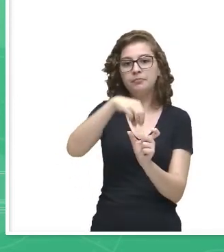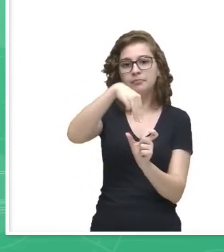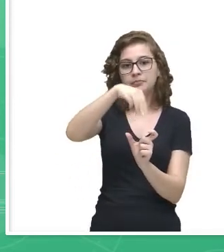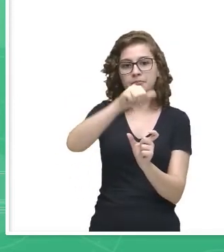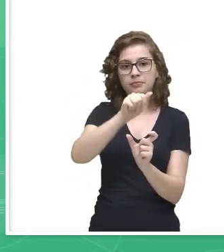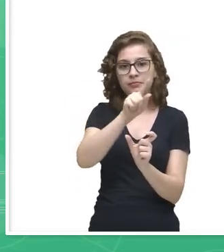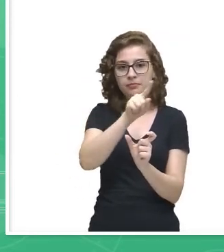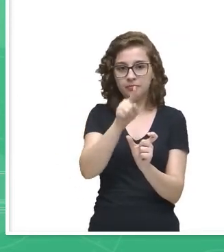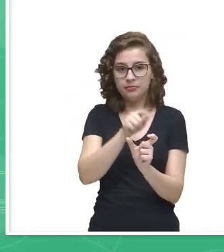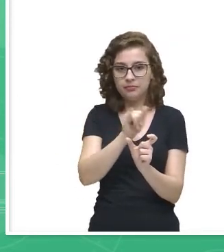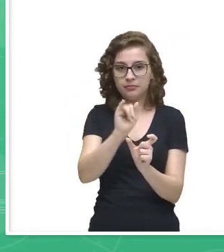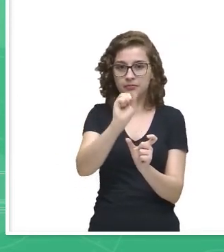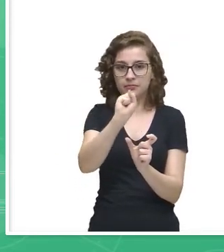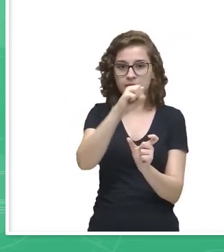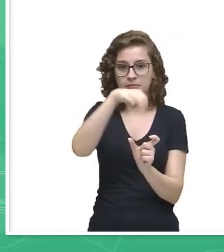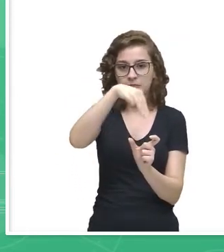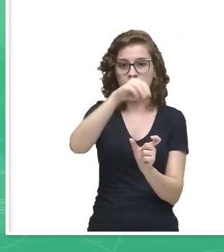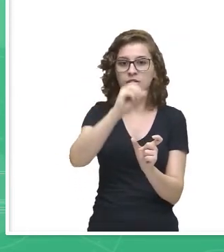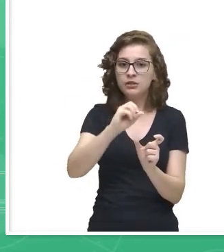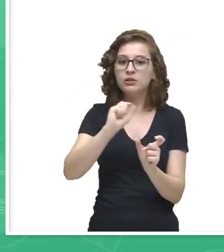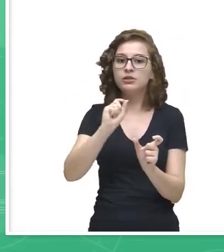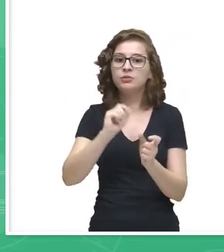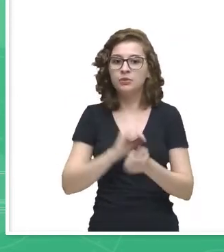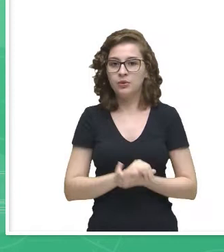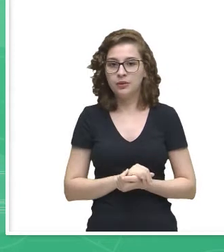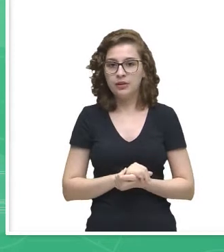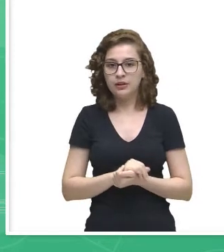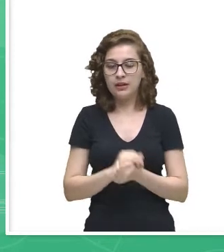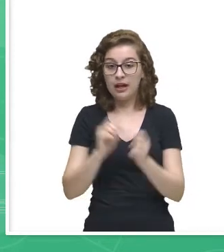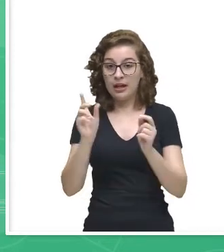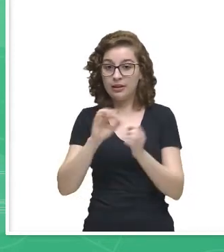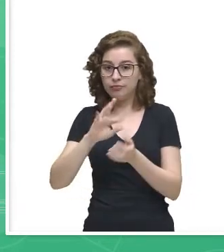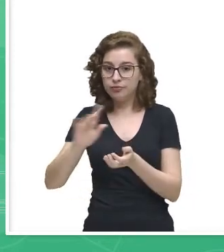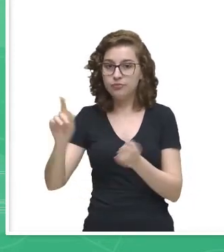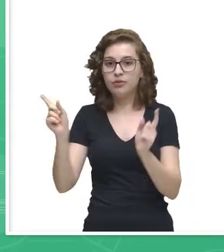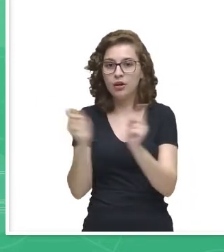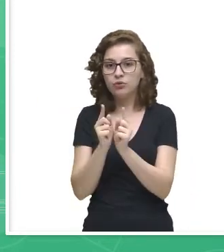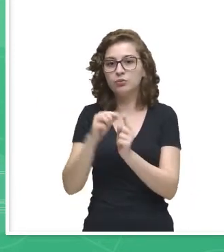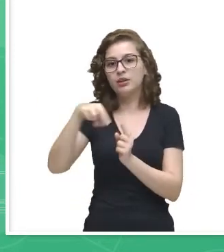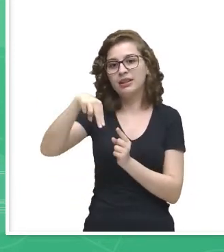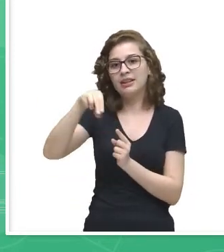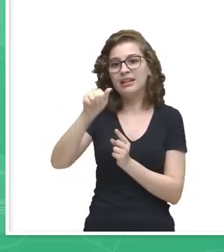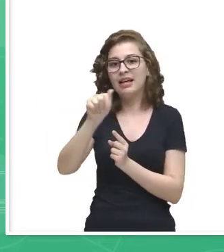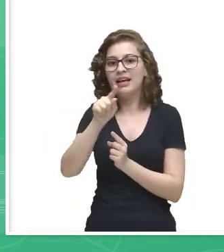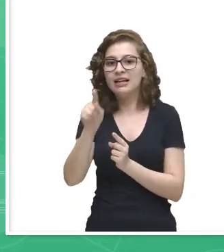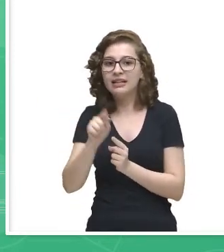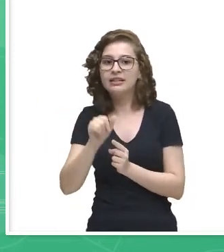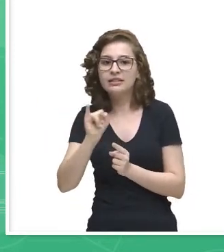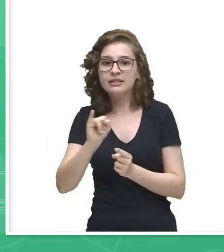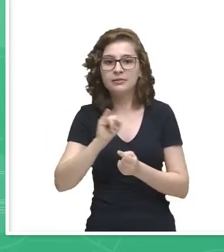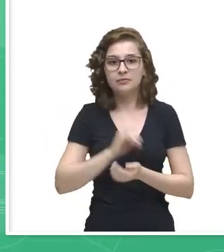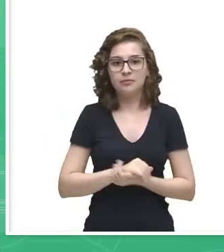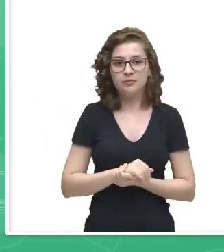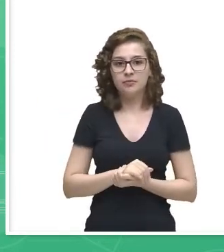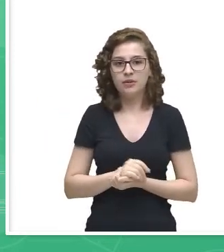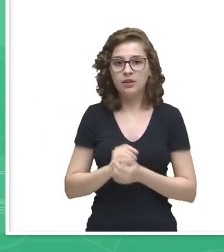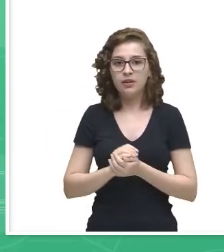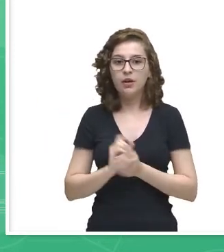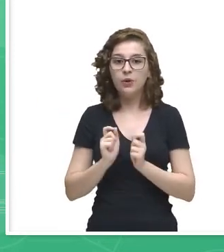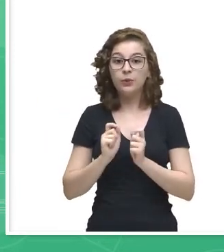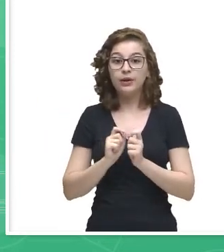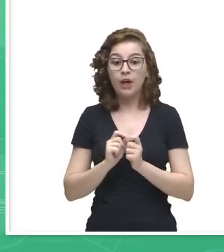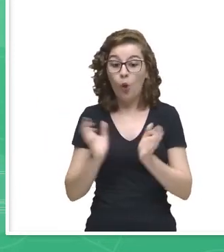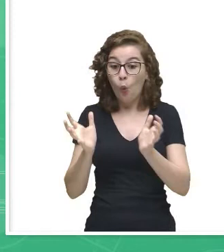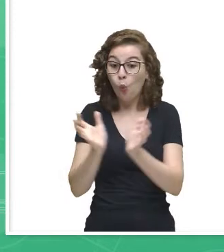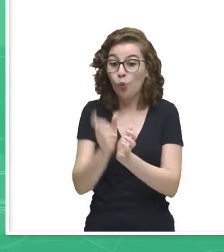como abreviatura para Partido Nacional Socialista dos Trabalhadores Alemães, organizado por Adolf